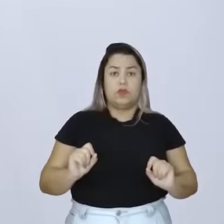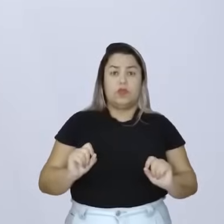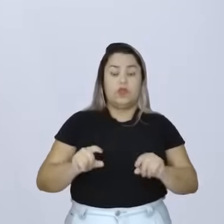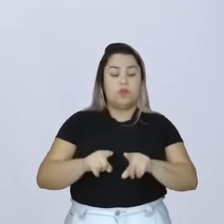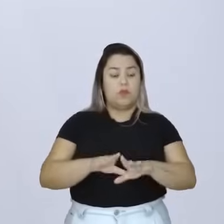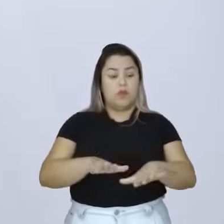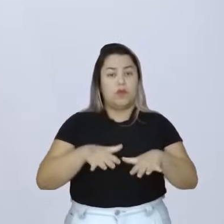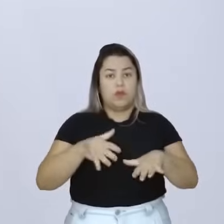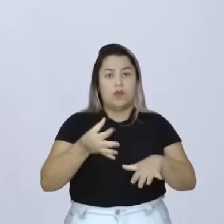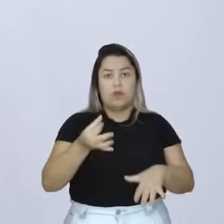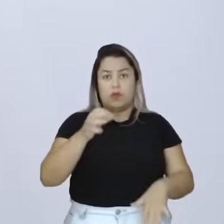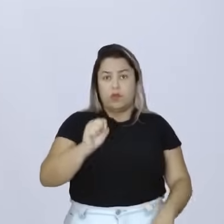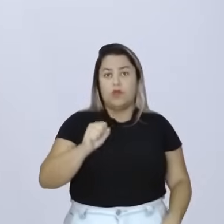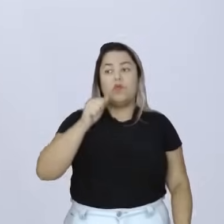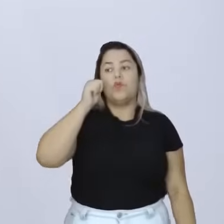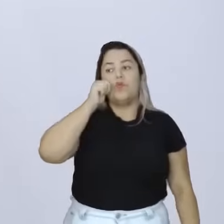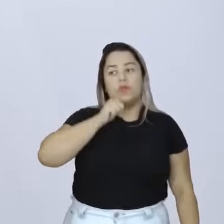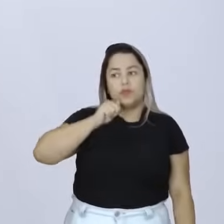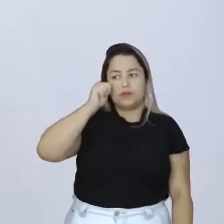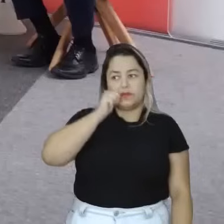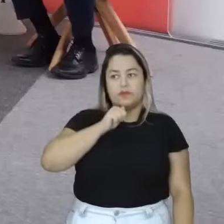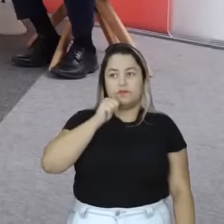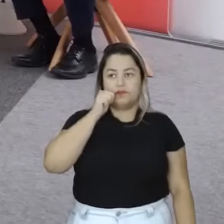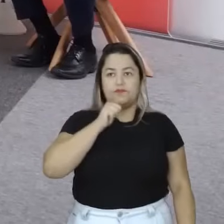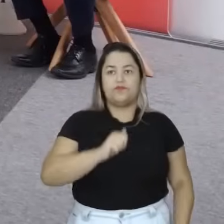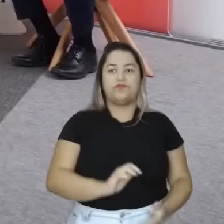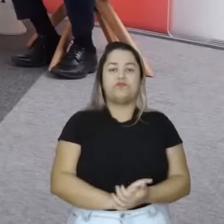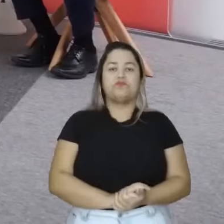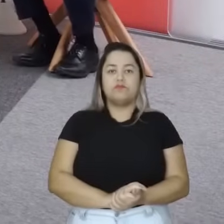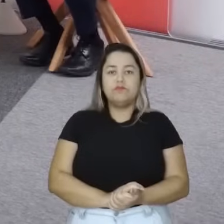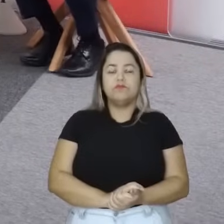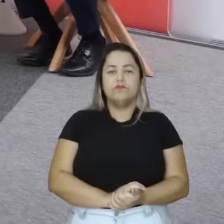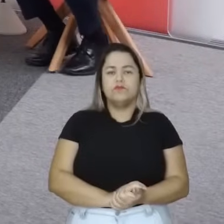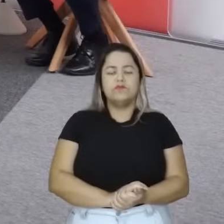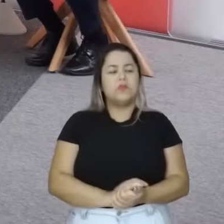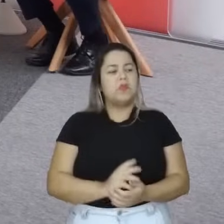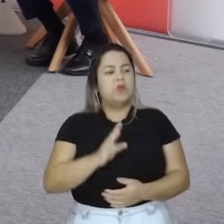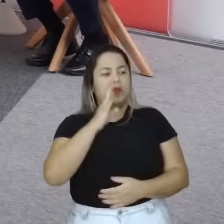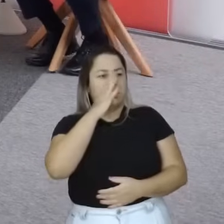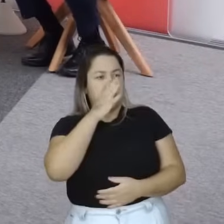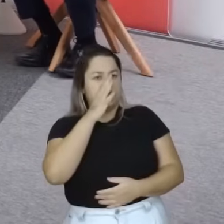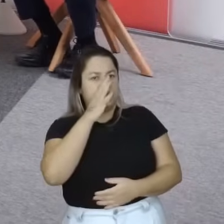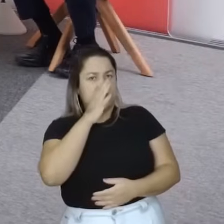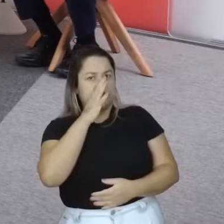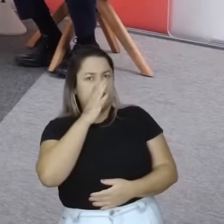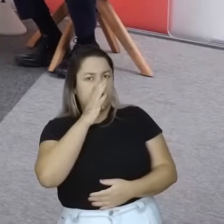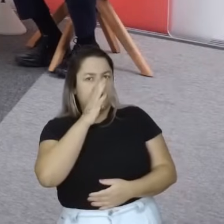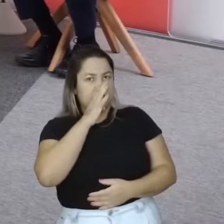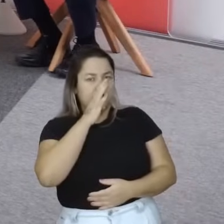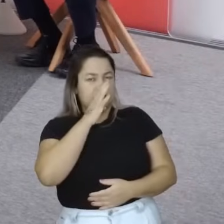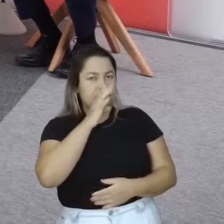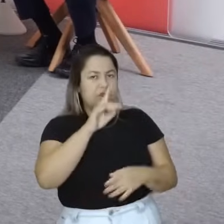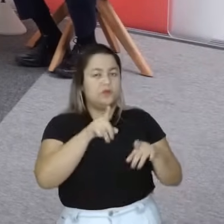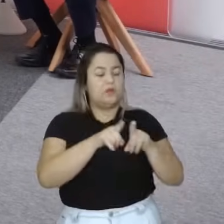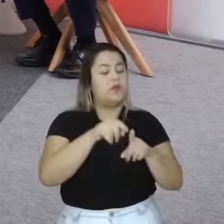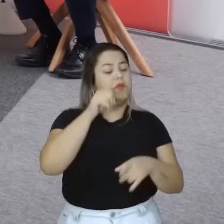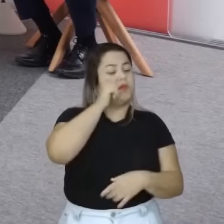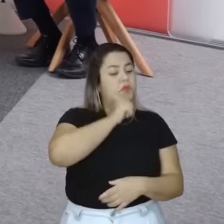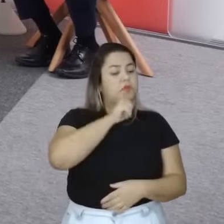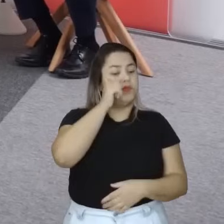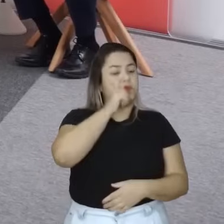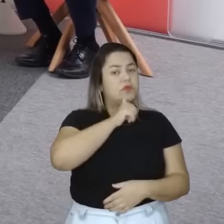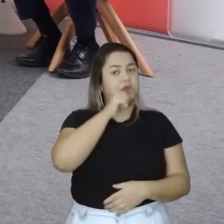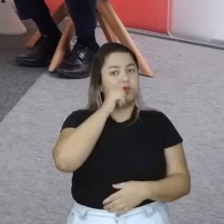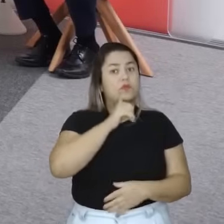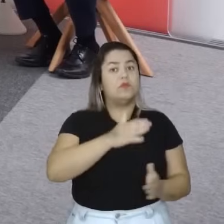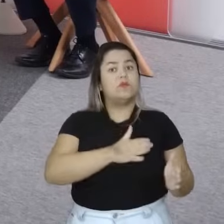plenárias foram mulheres. Uma coisa que me impressionou profundamente foi o protagonismo feminino nesse processo.